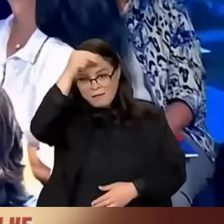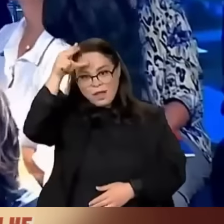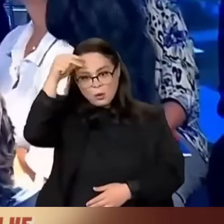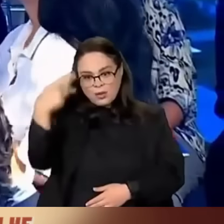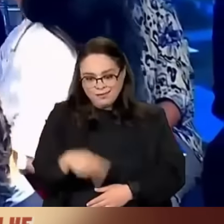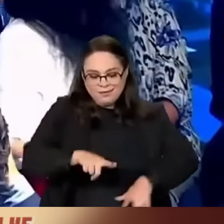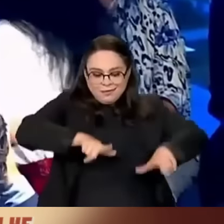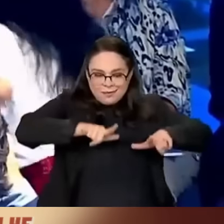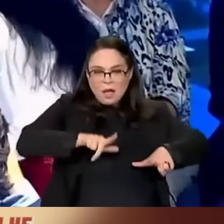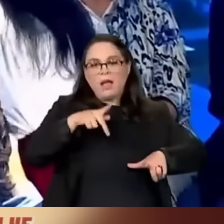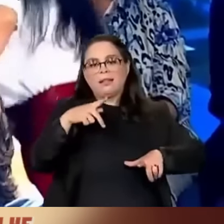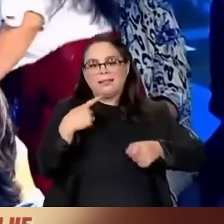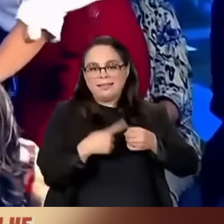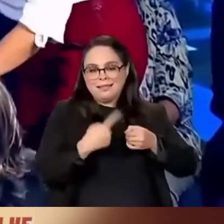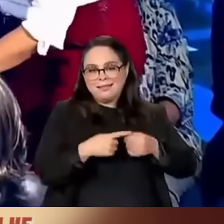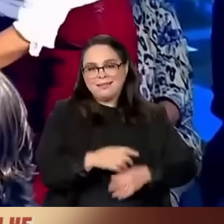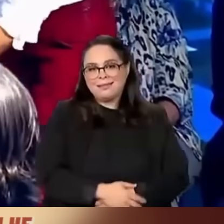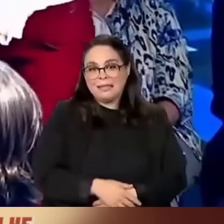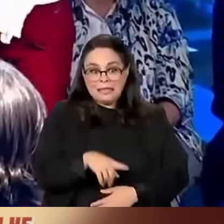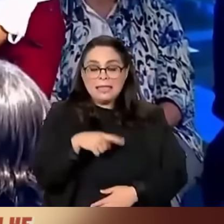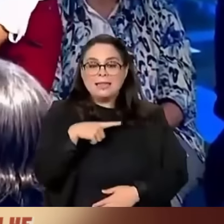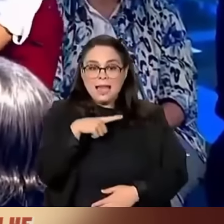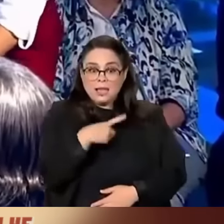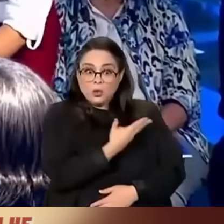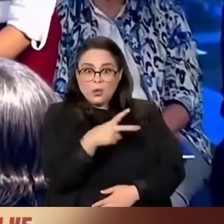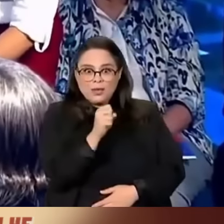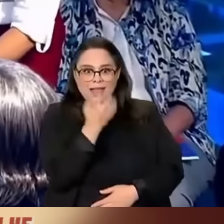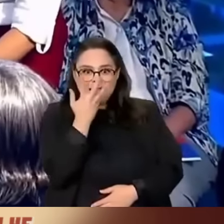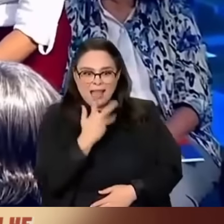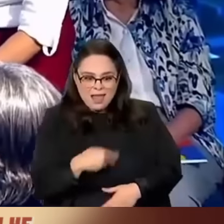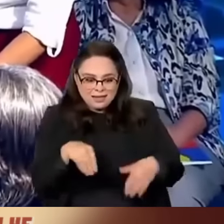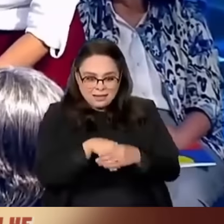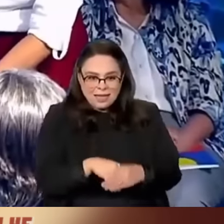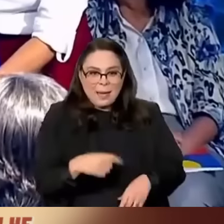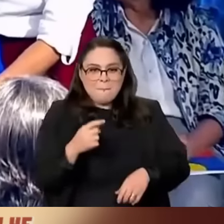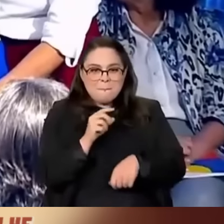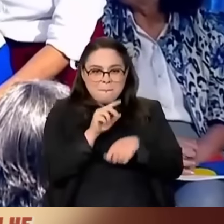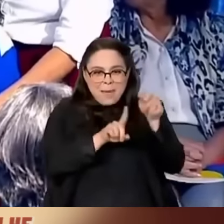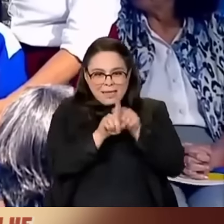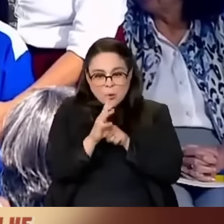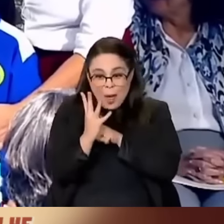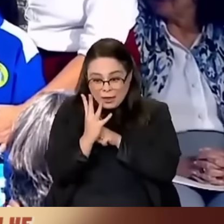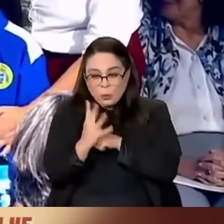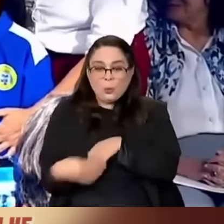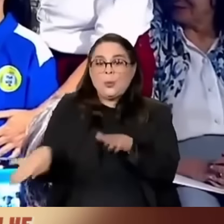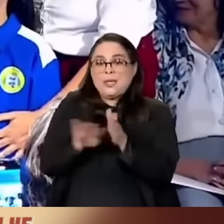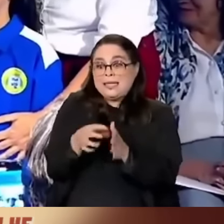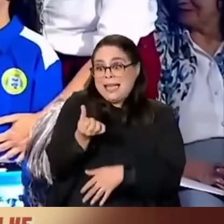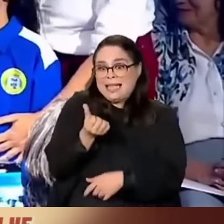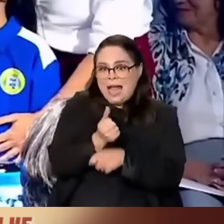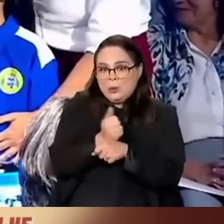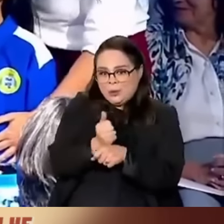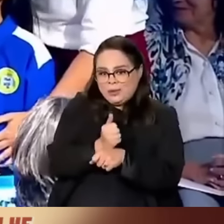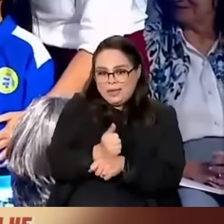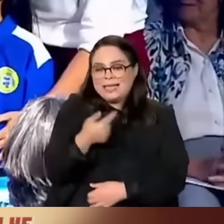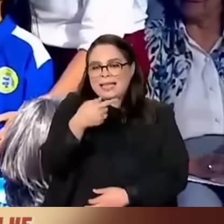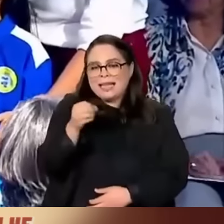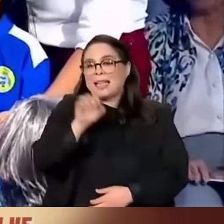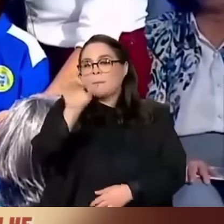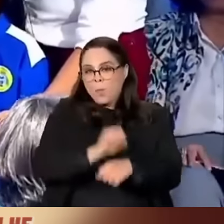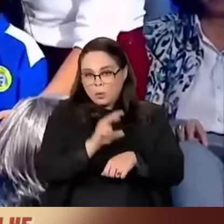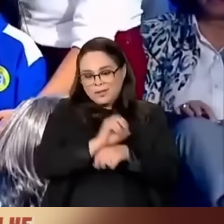de Hortolândia. A creche atende 200 crianças dos 4 meses aos 6 anos de idade. 70%